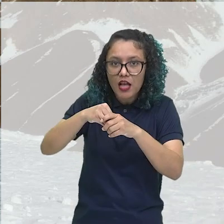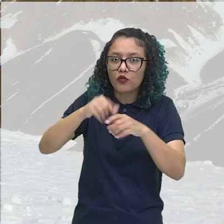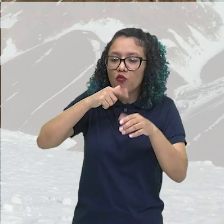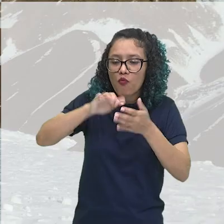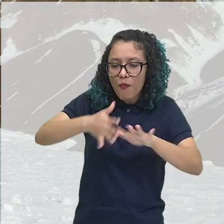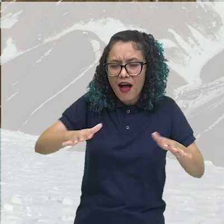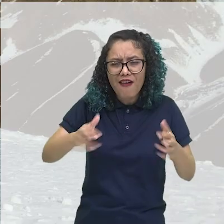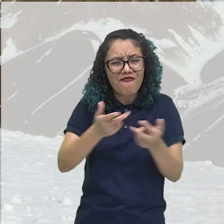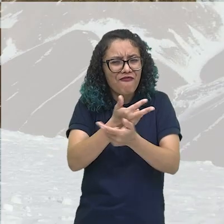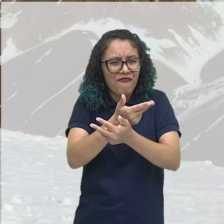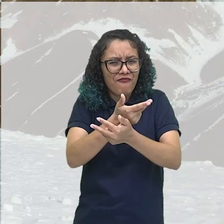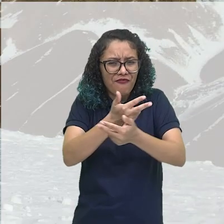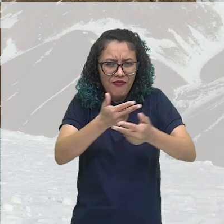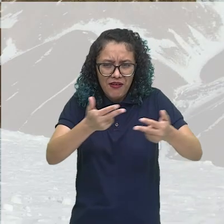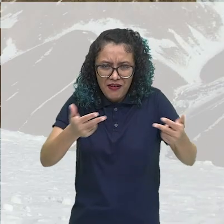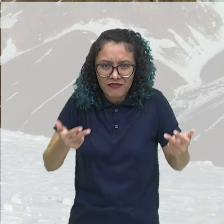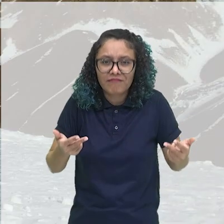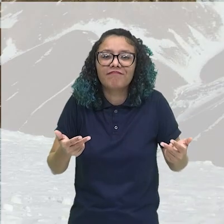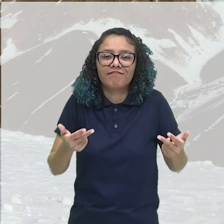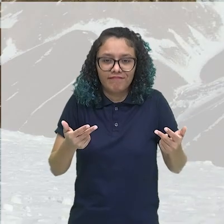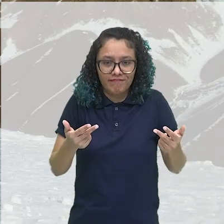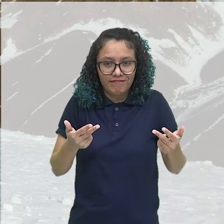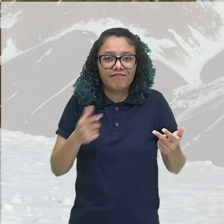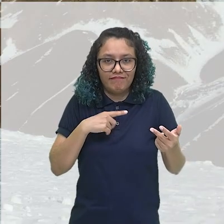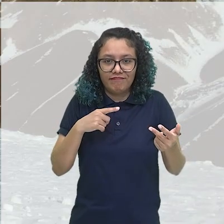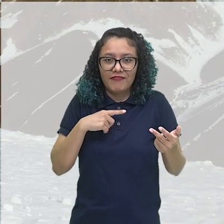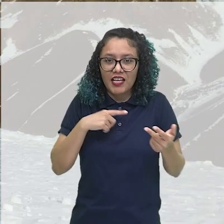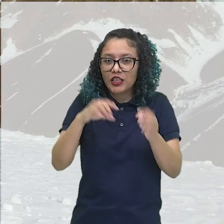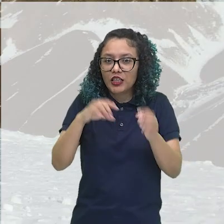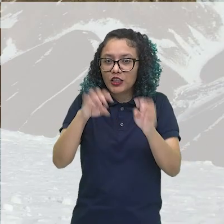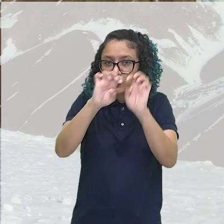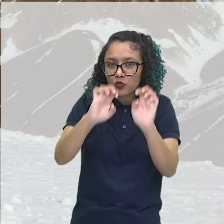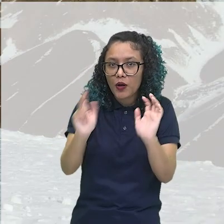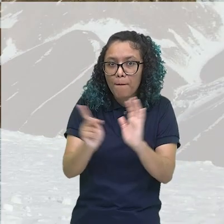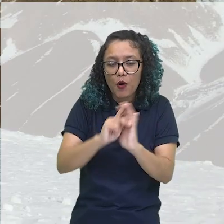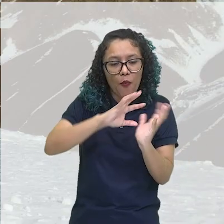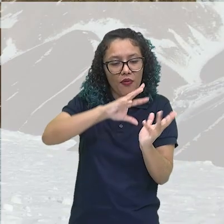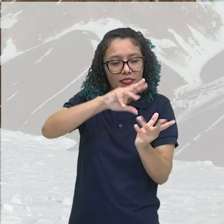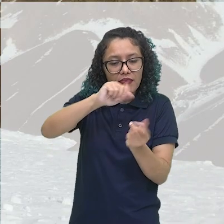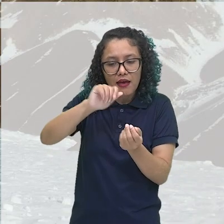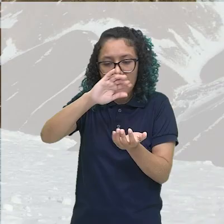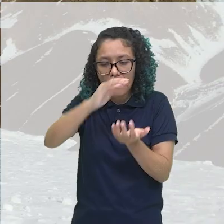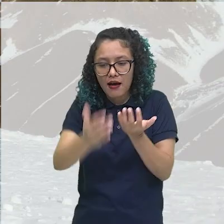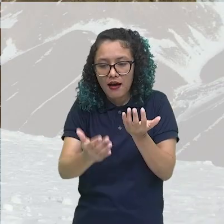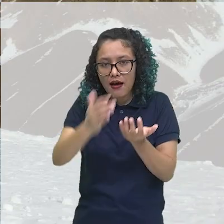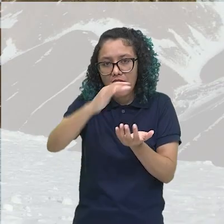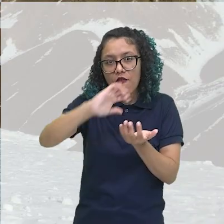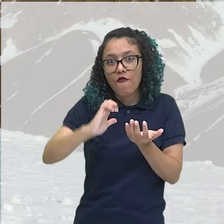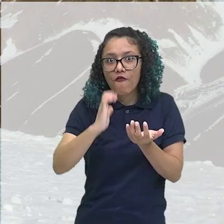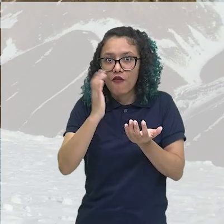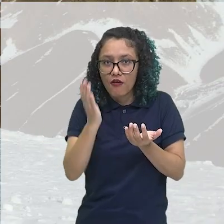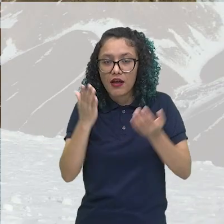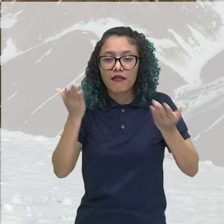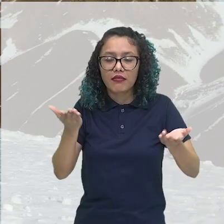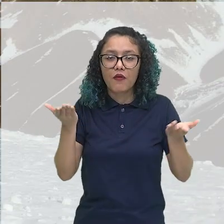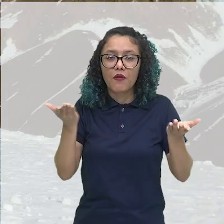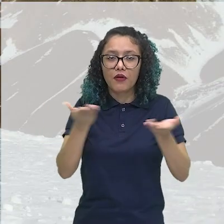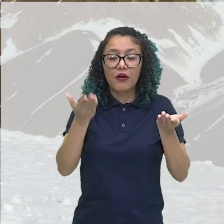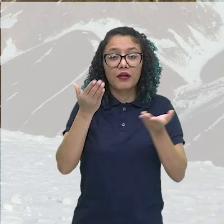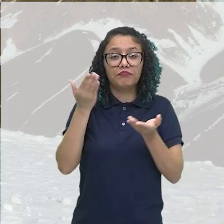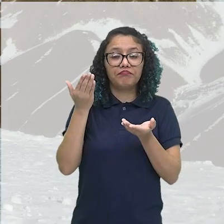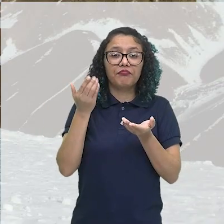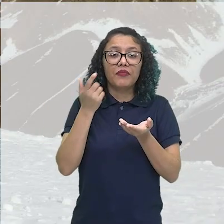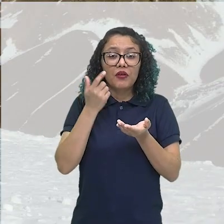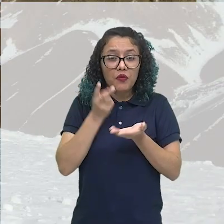estão relacionados aí a essa nossa crosta terrestre. E para entender um pouco mais sobre esse assunto, nós vamos ver